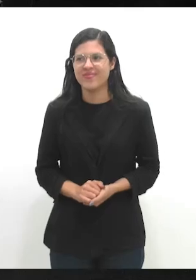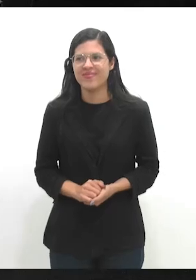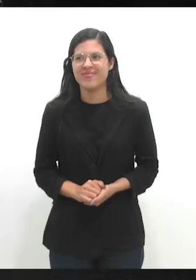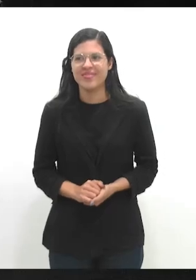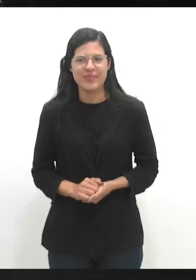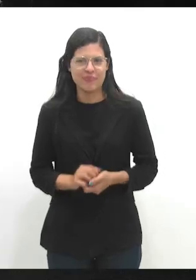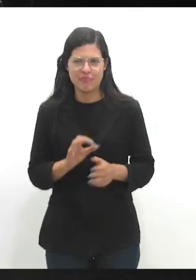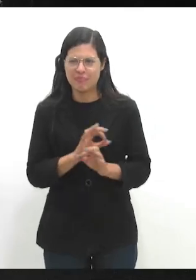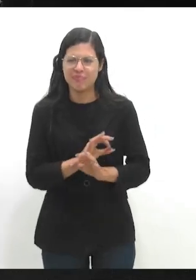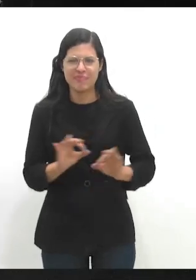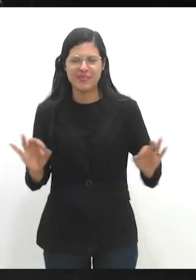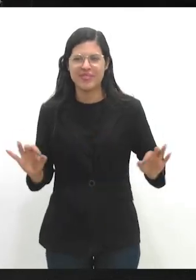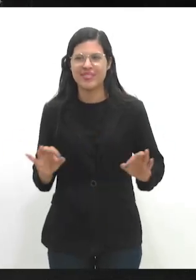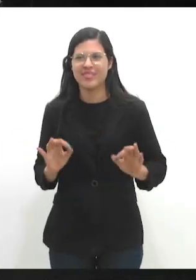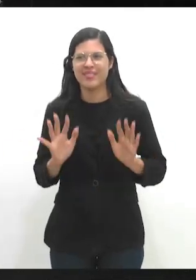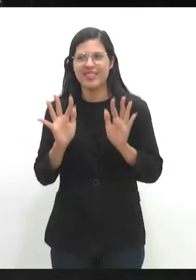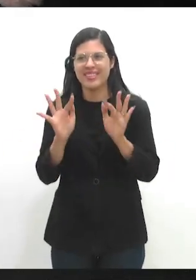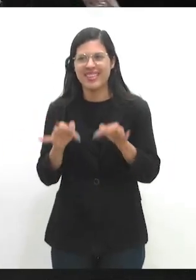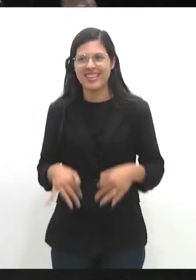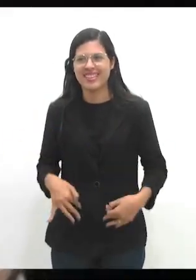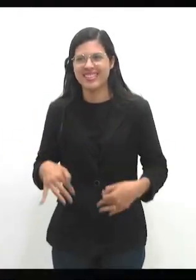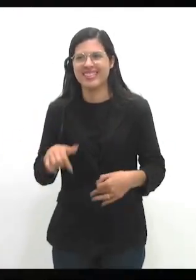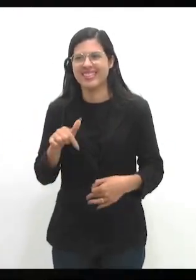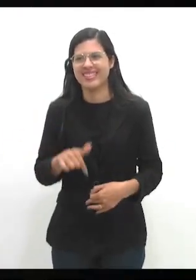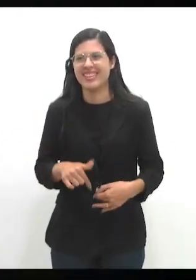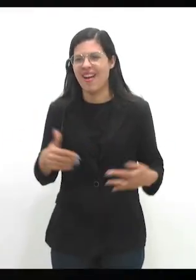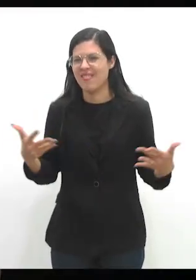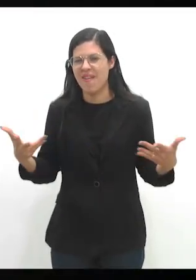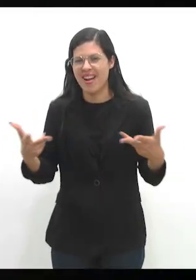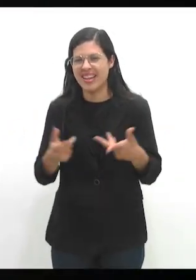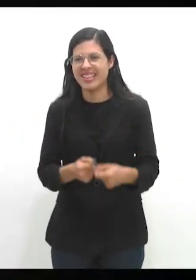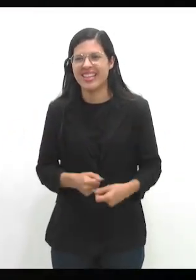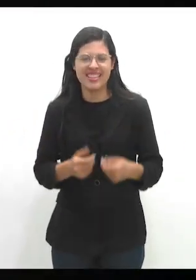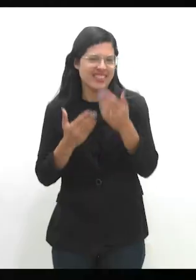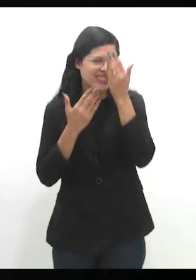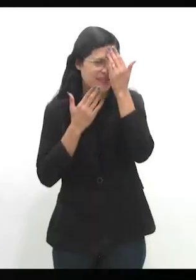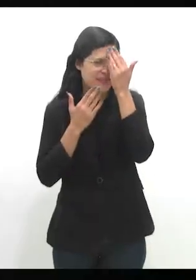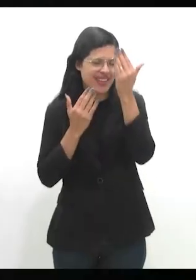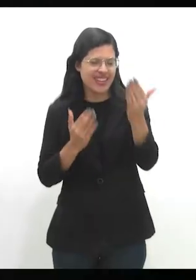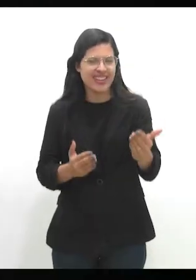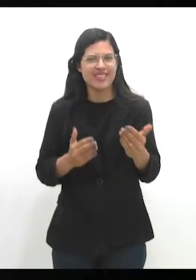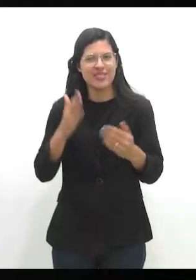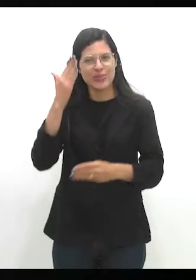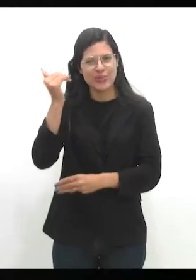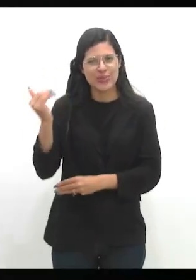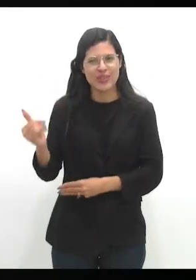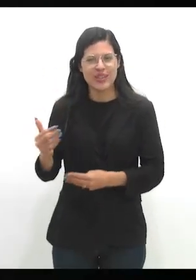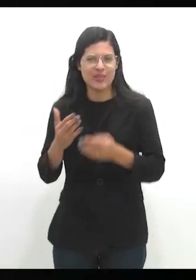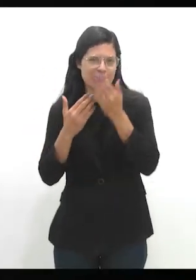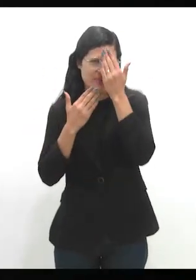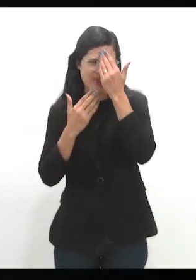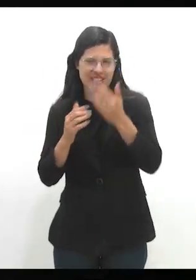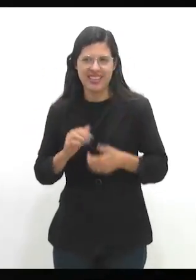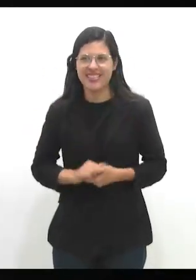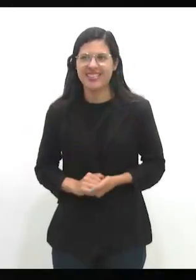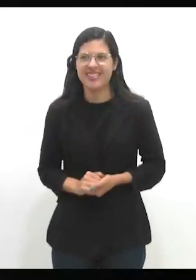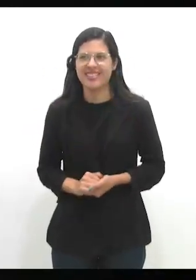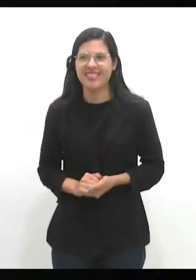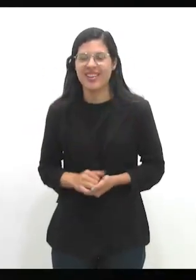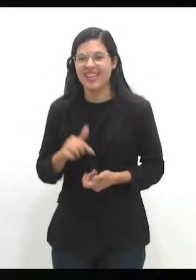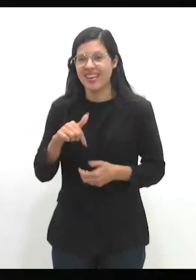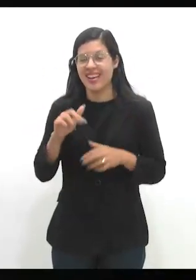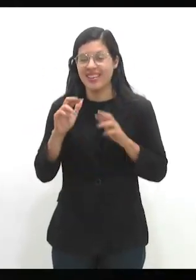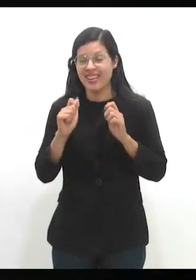Bravo! De tirar o fôlego, né? Vamos terminar em altíssima escala. Gente, brigadíssimo, sucesso, muito